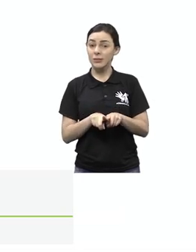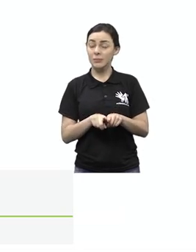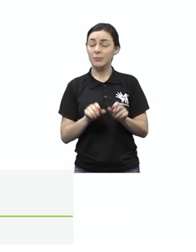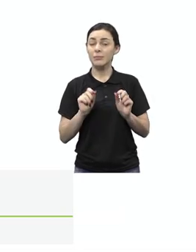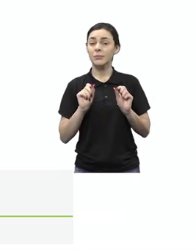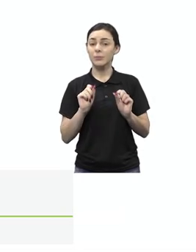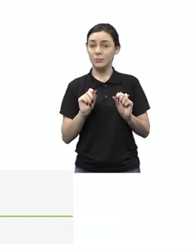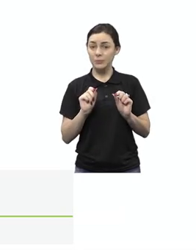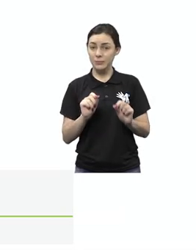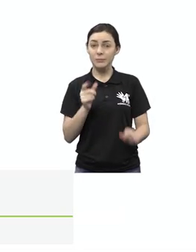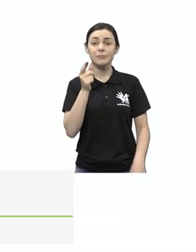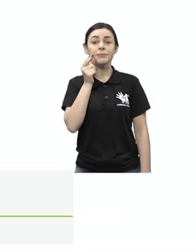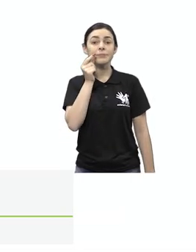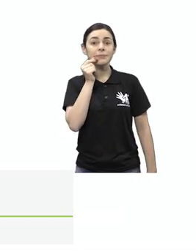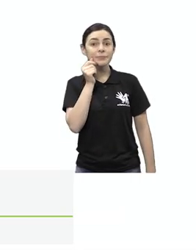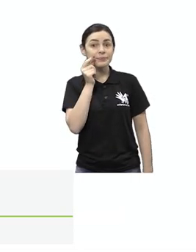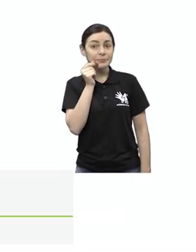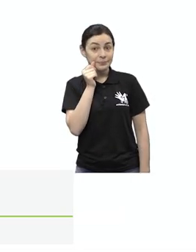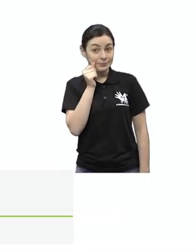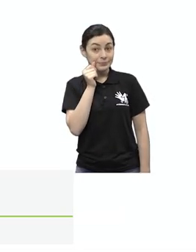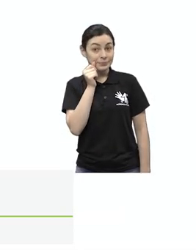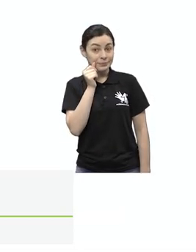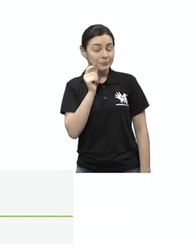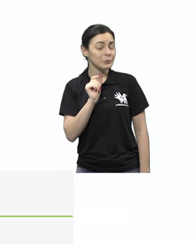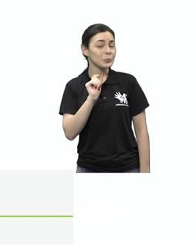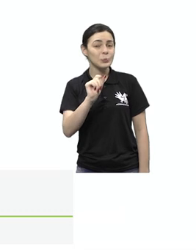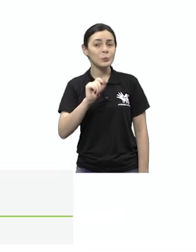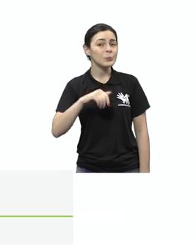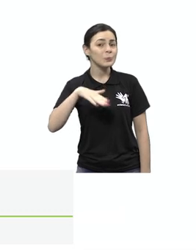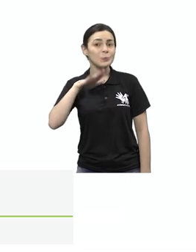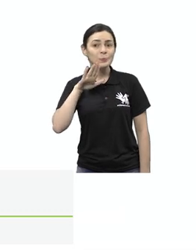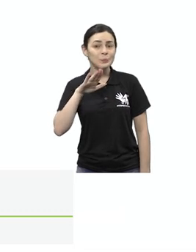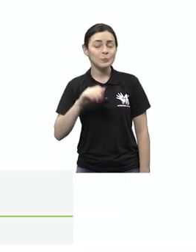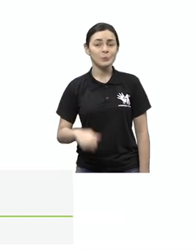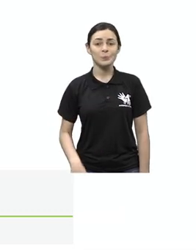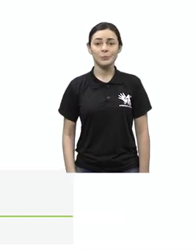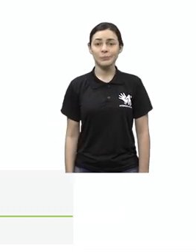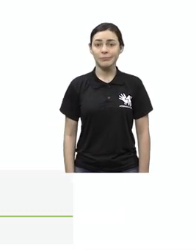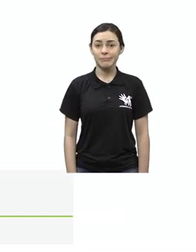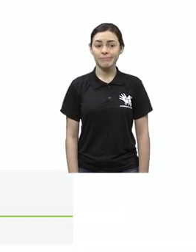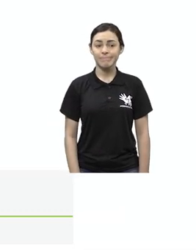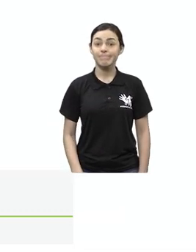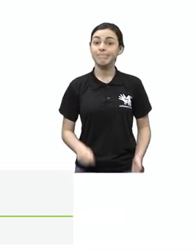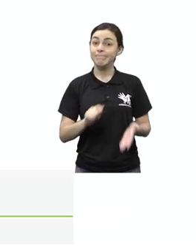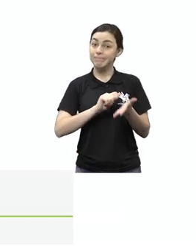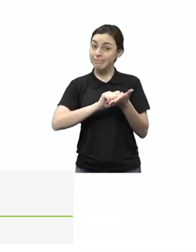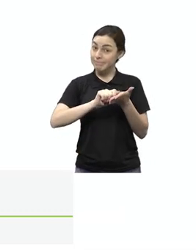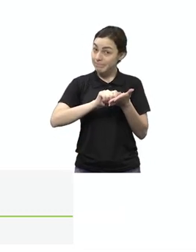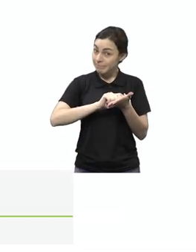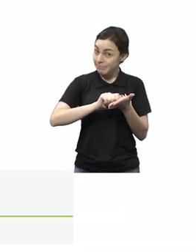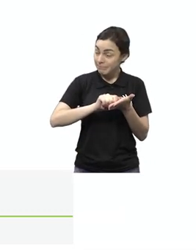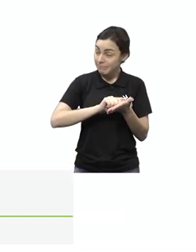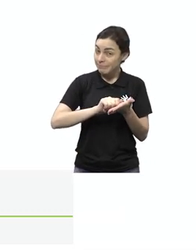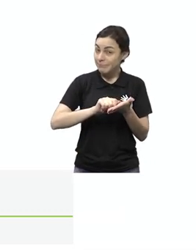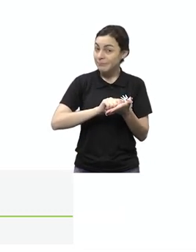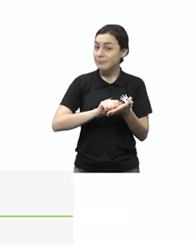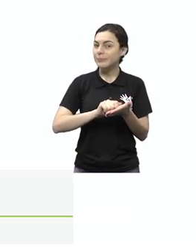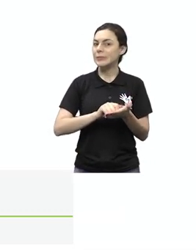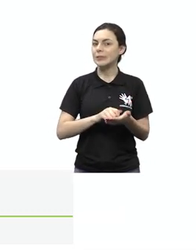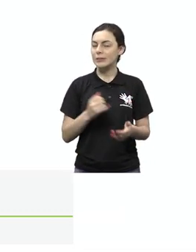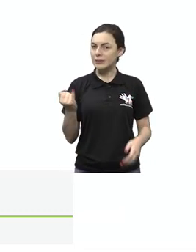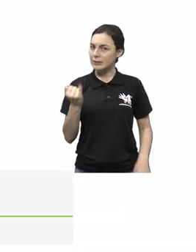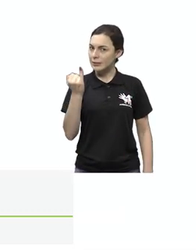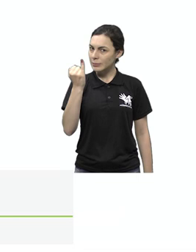Também temos que ter um lápis. Que mais, professora Lu? Nós Uma precisaremos da borracha.